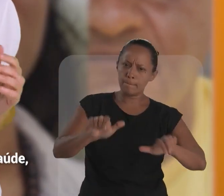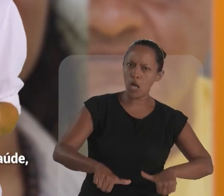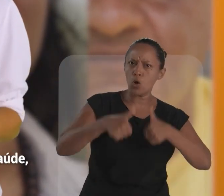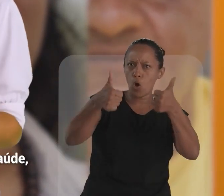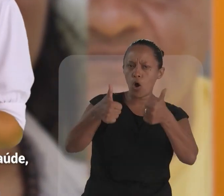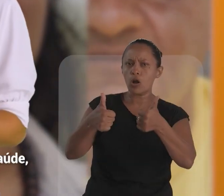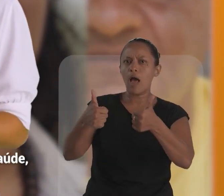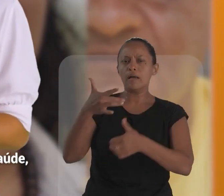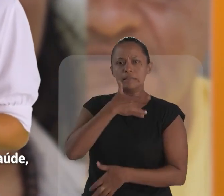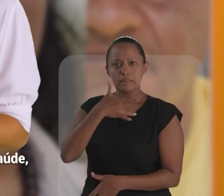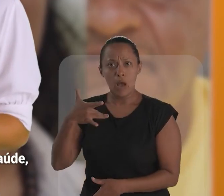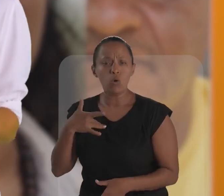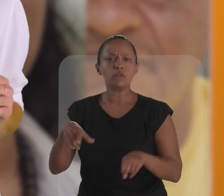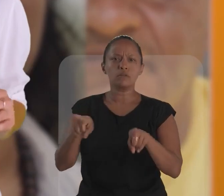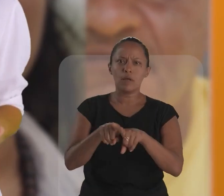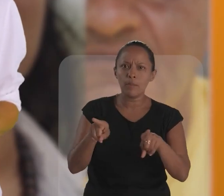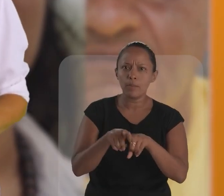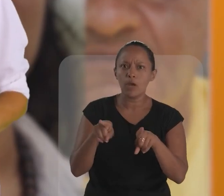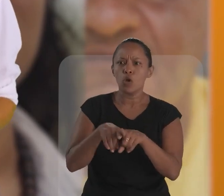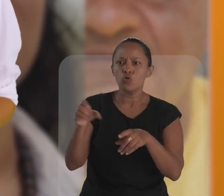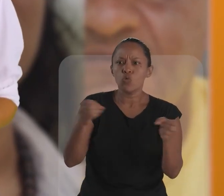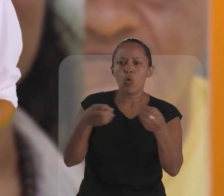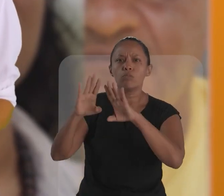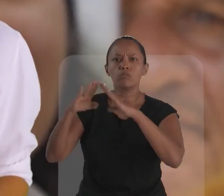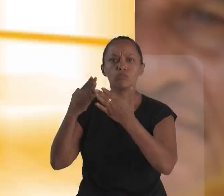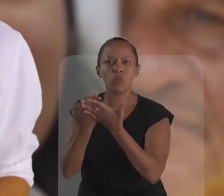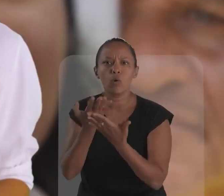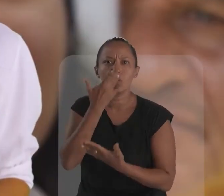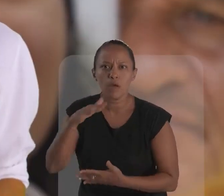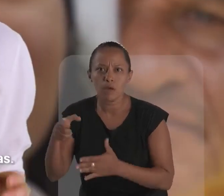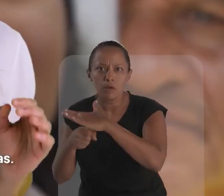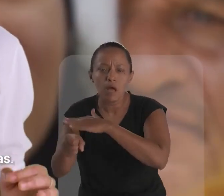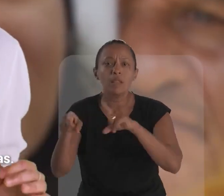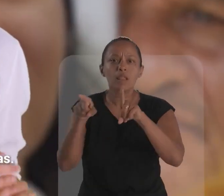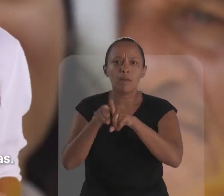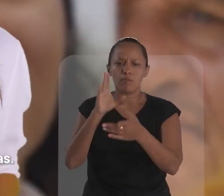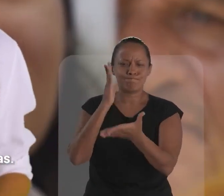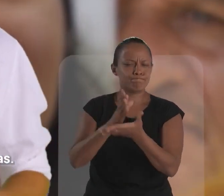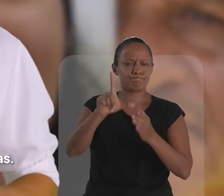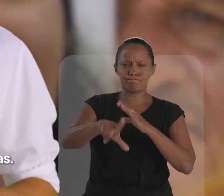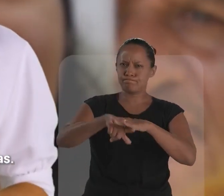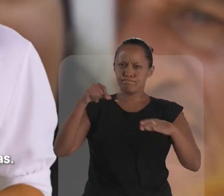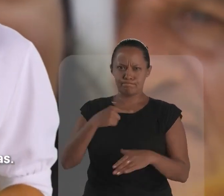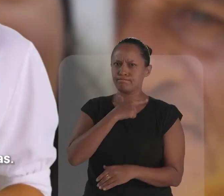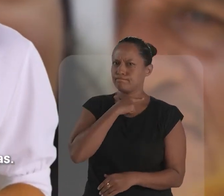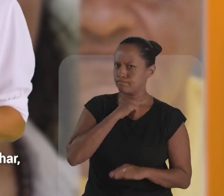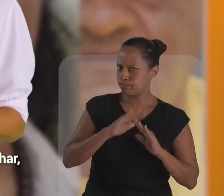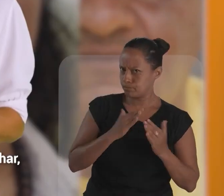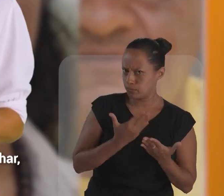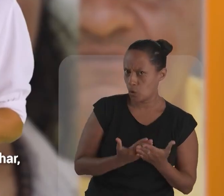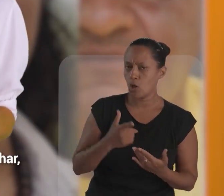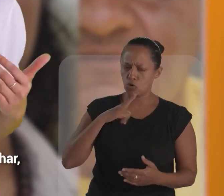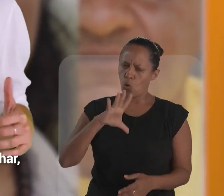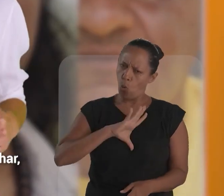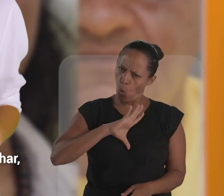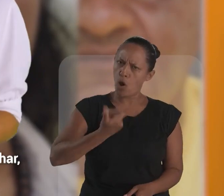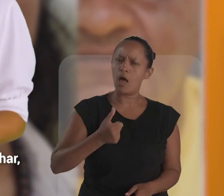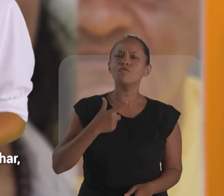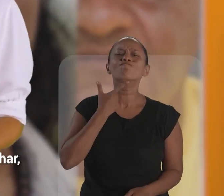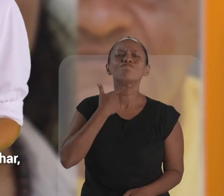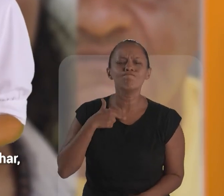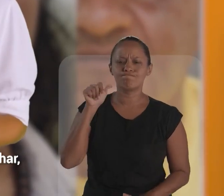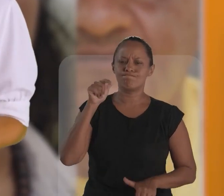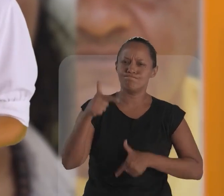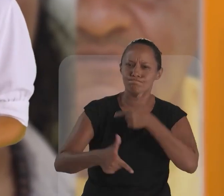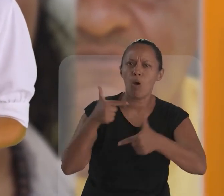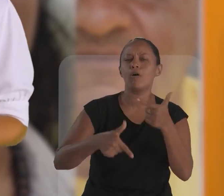vou melhorar o atendimento de saúde, construir novas creches e sim, eu vou acabar com o sorteio de vagas. Coragem e muita